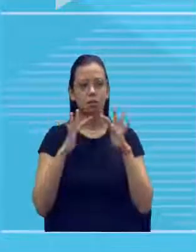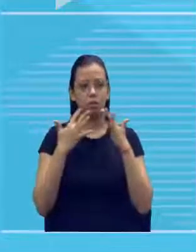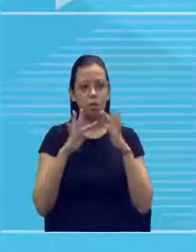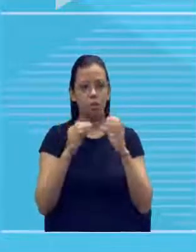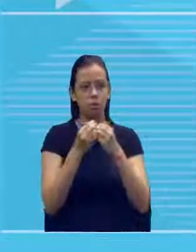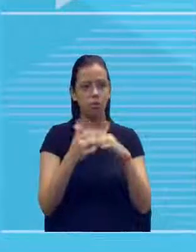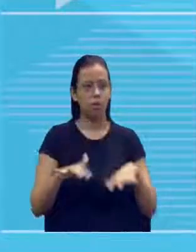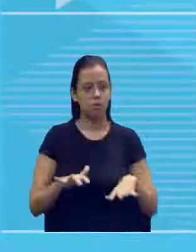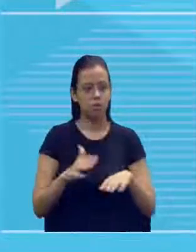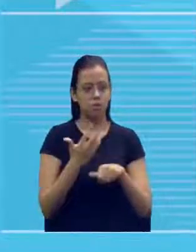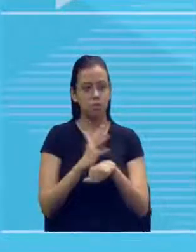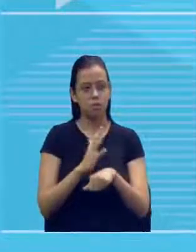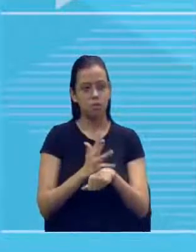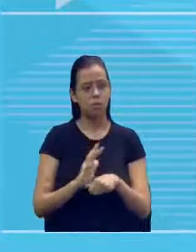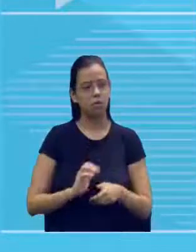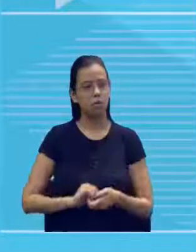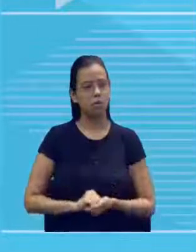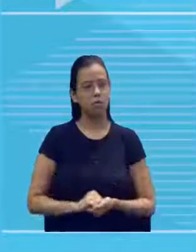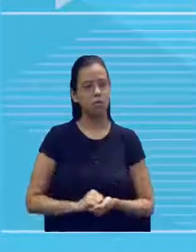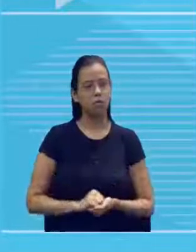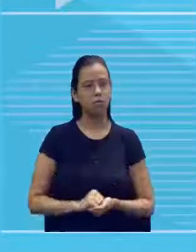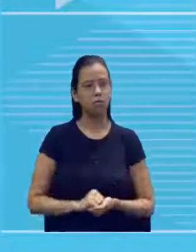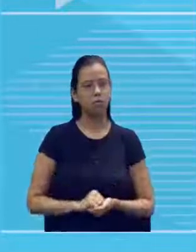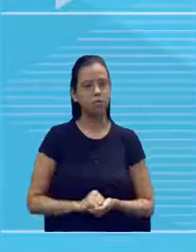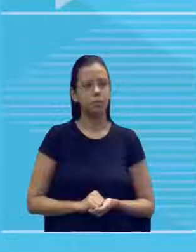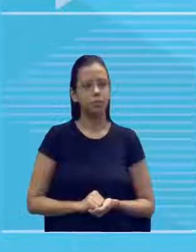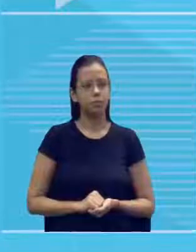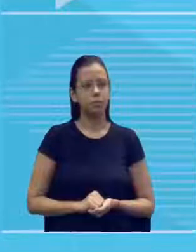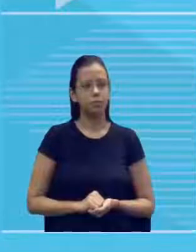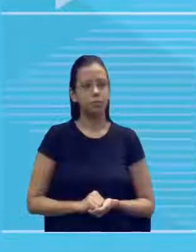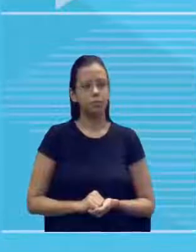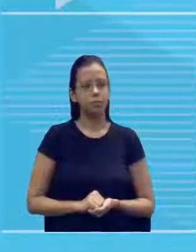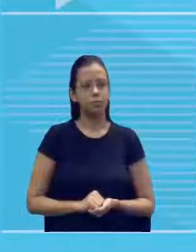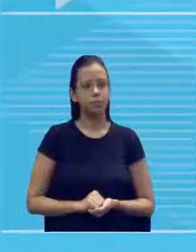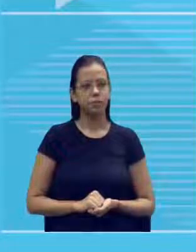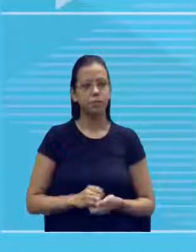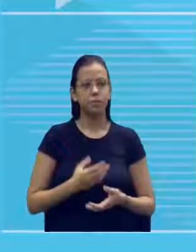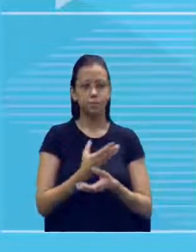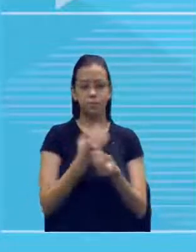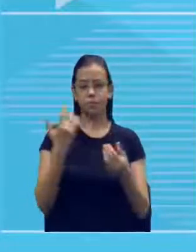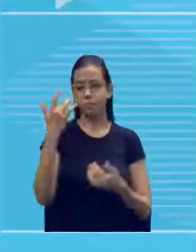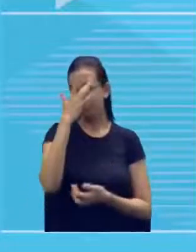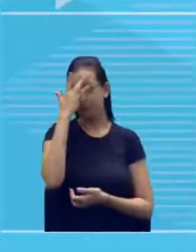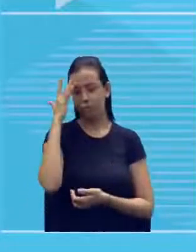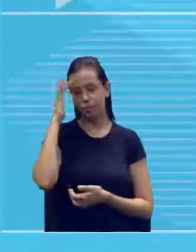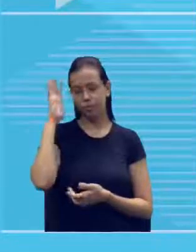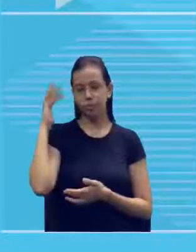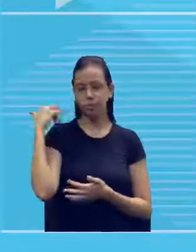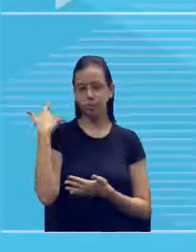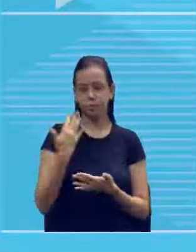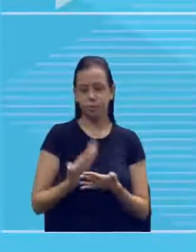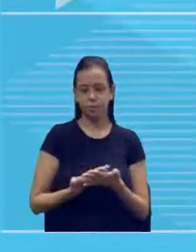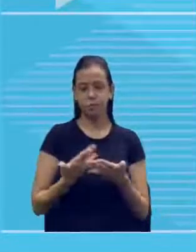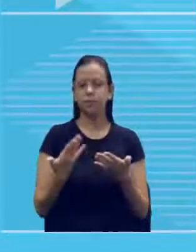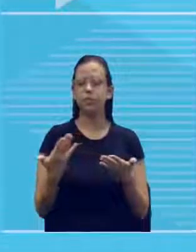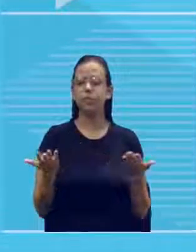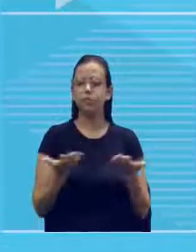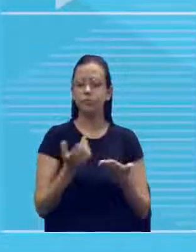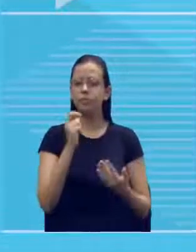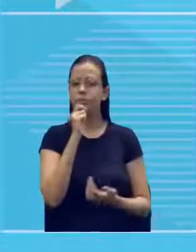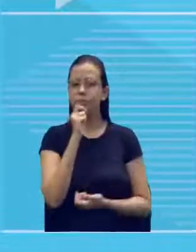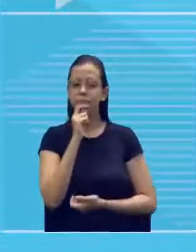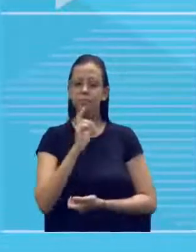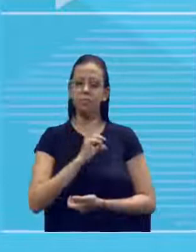né? Muitas pessoas, inclusive até os dias atuais, ainda têm medo de